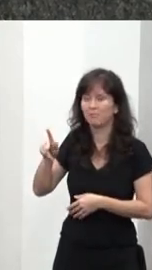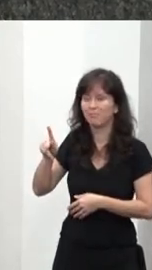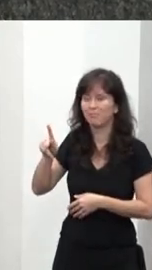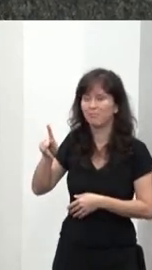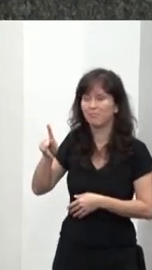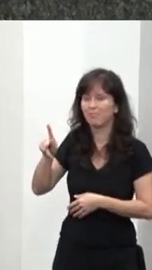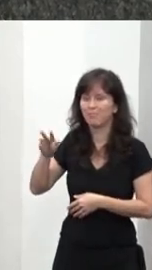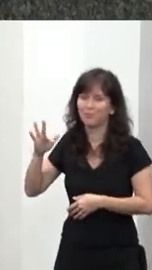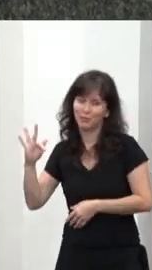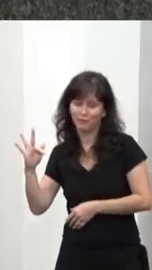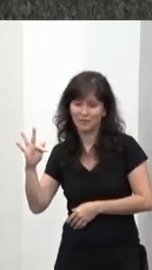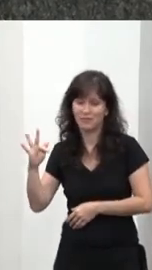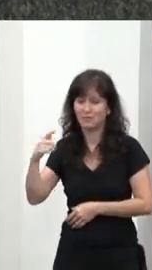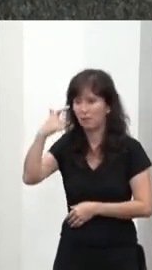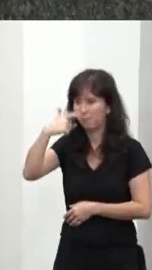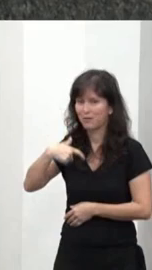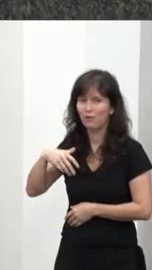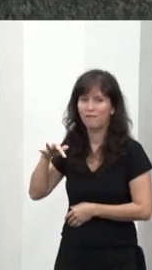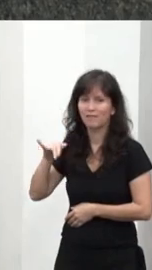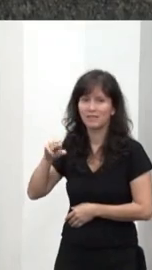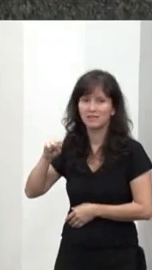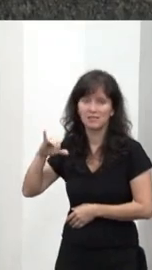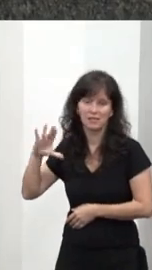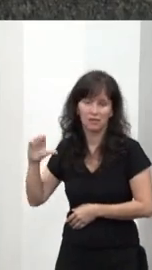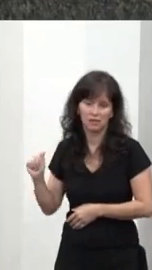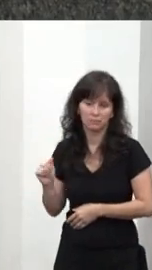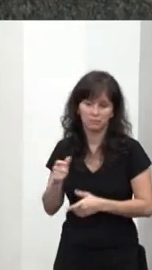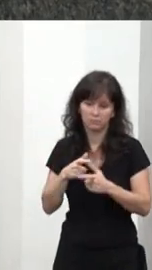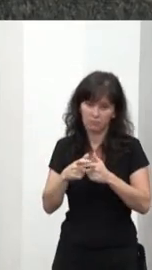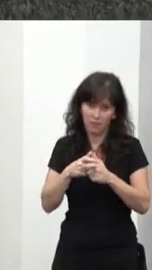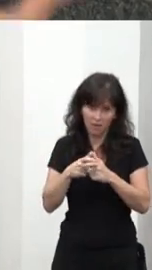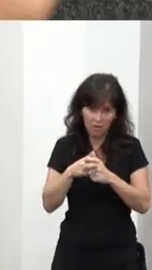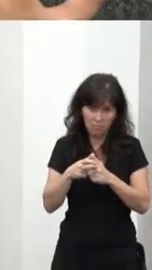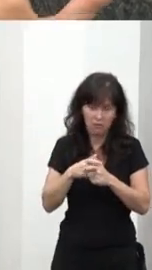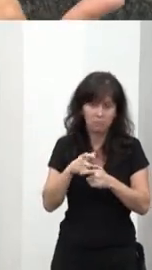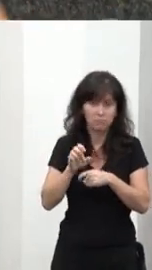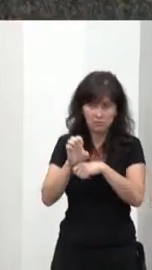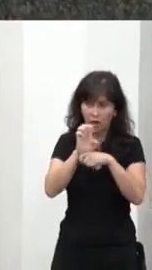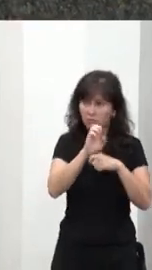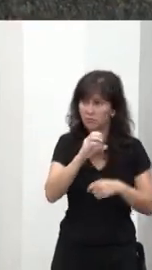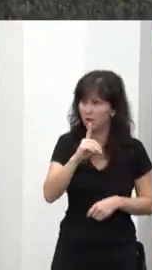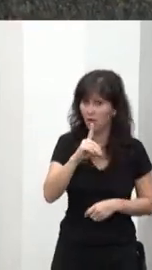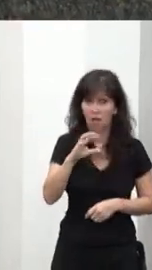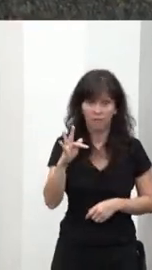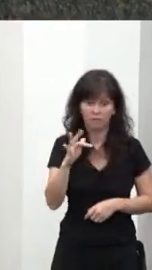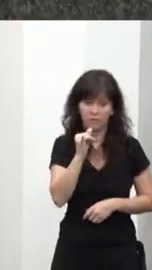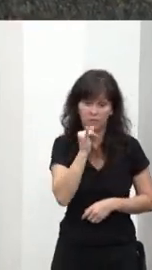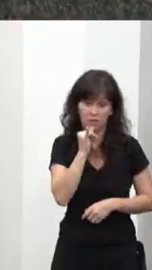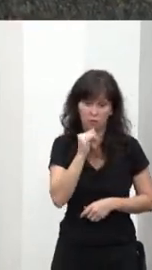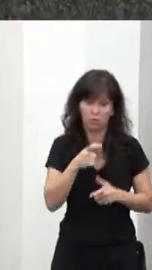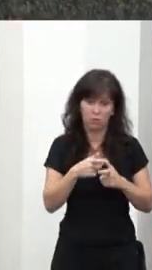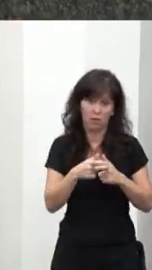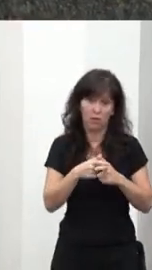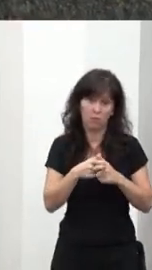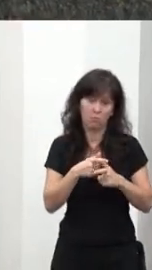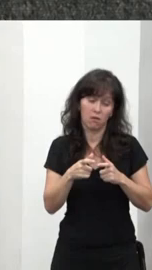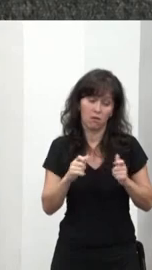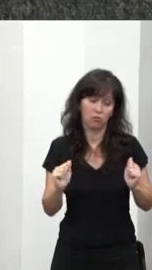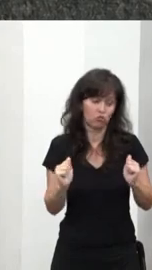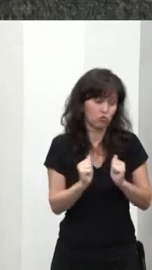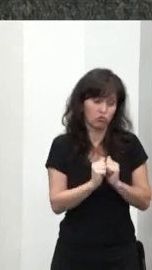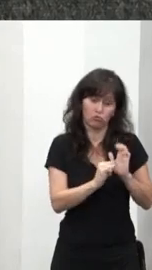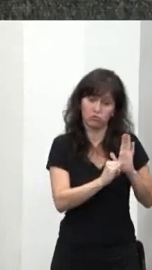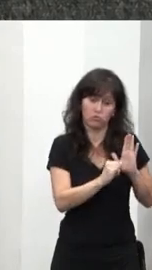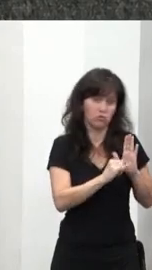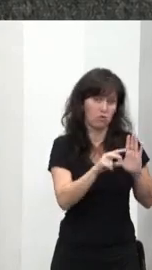essas definições o game em vários estados o game não Distrito Federal por exemplo games é junto né tal do visual